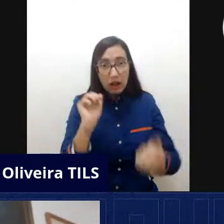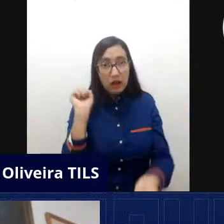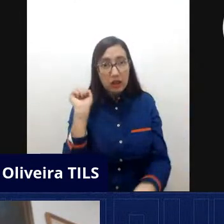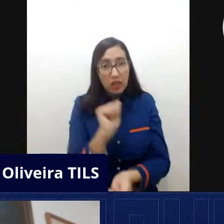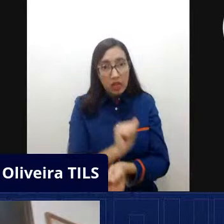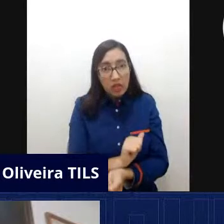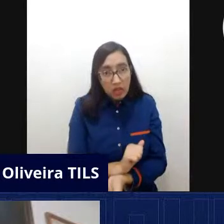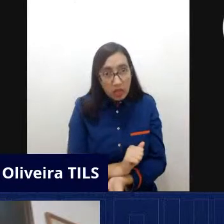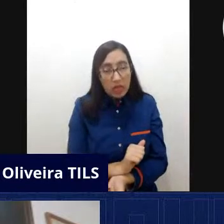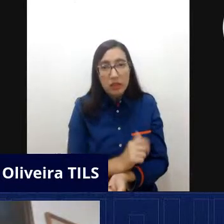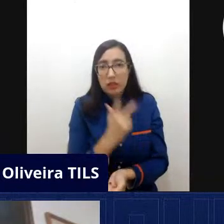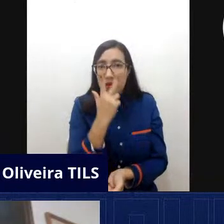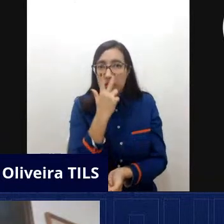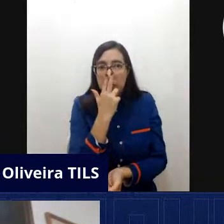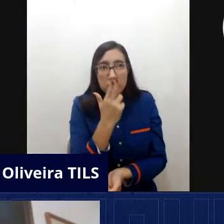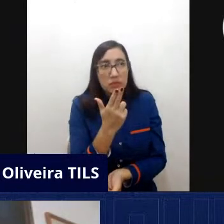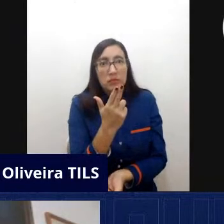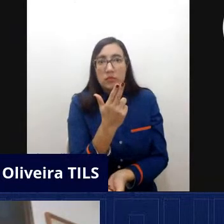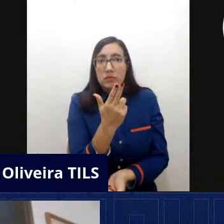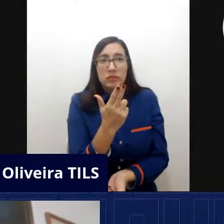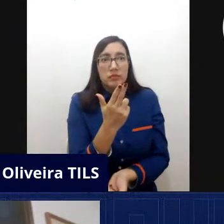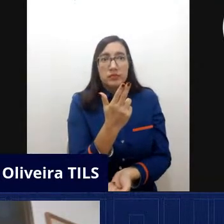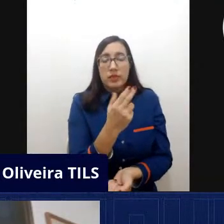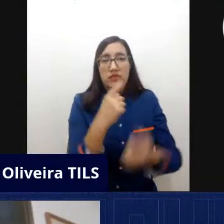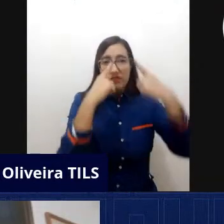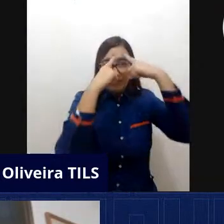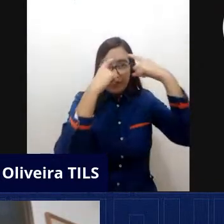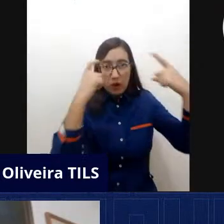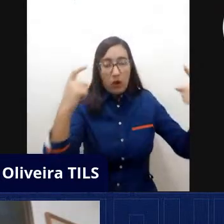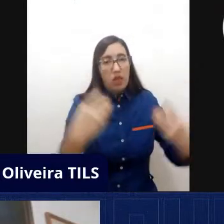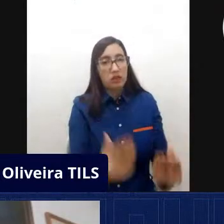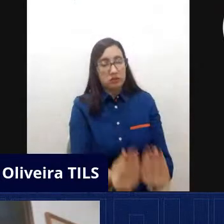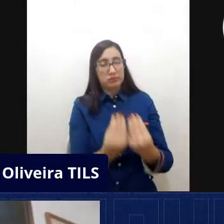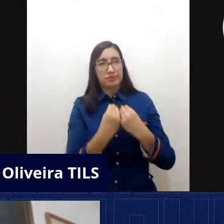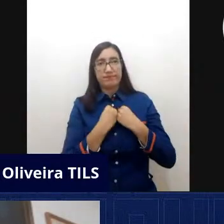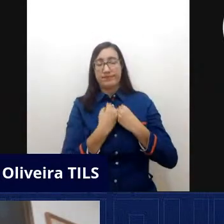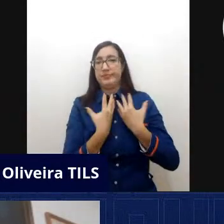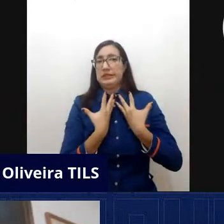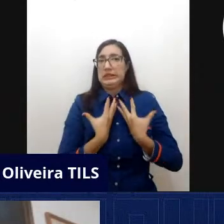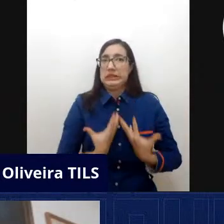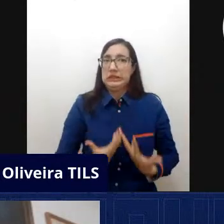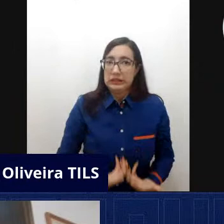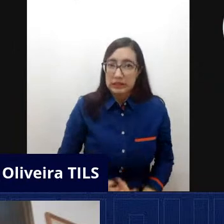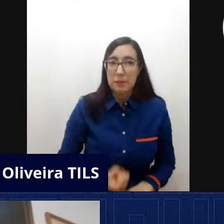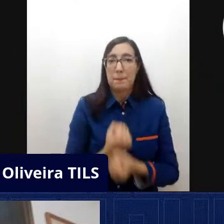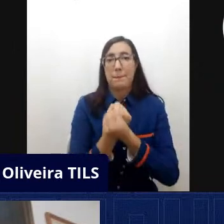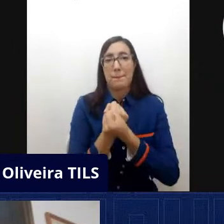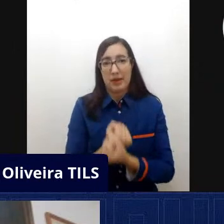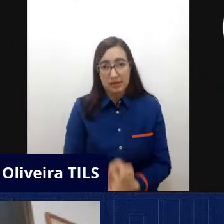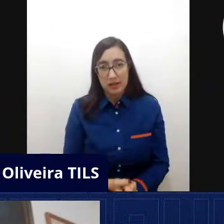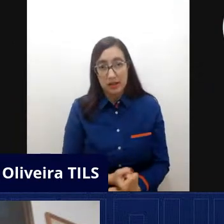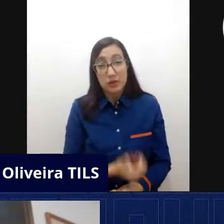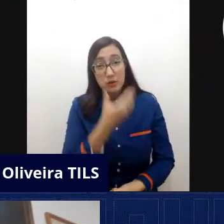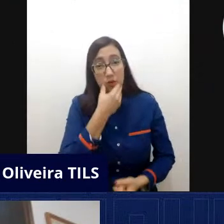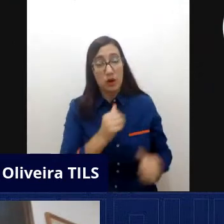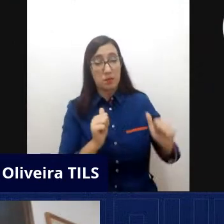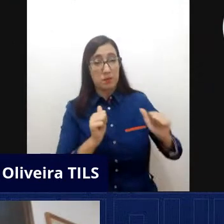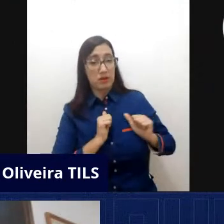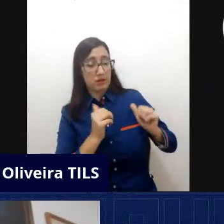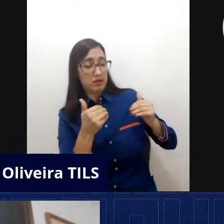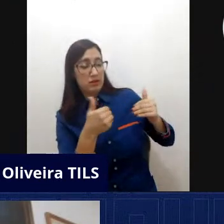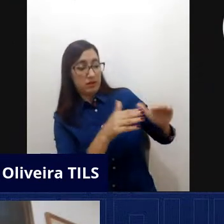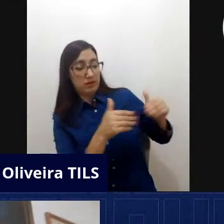né? E aí a campanha volta, agora a gente repaginou a campanha, né? A gente trouxe